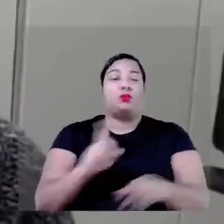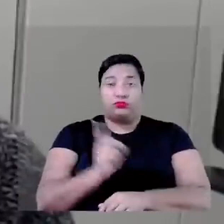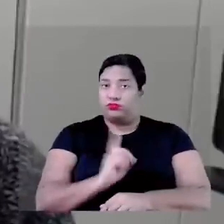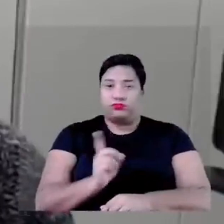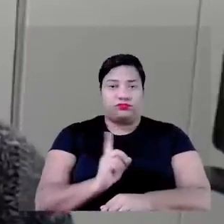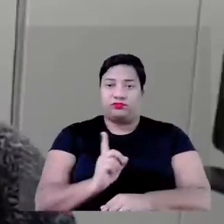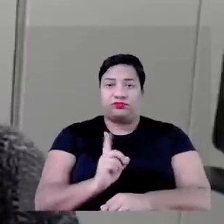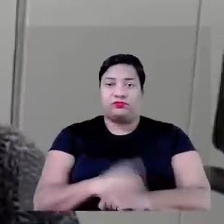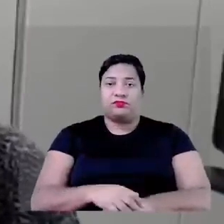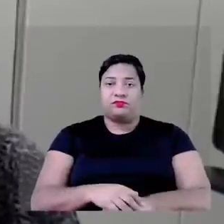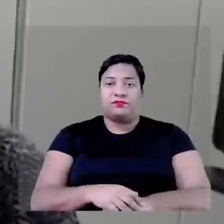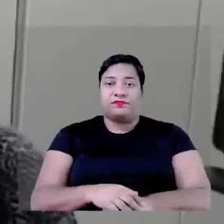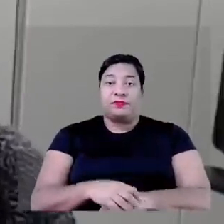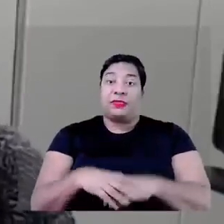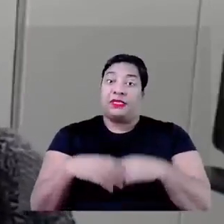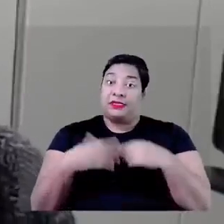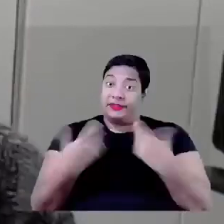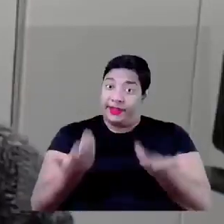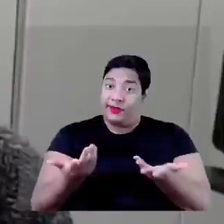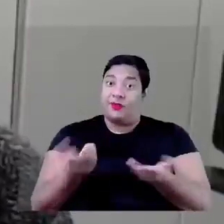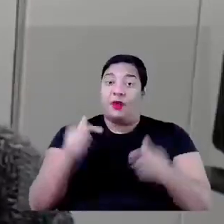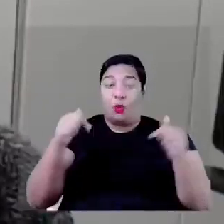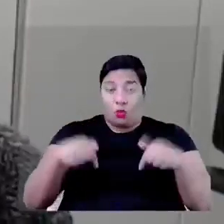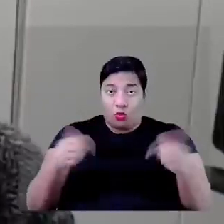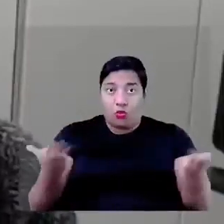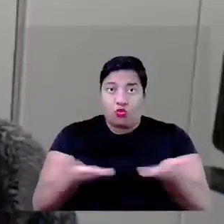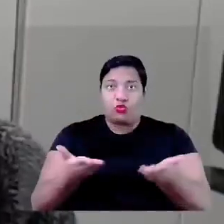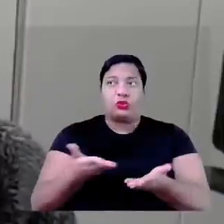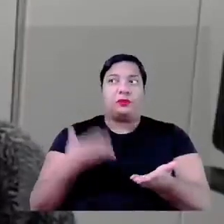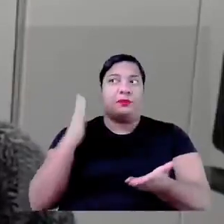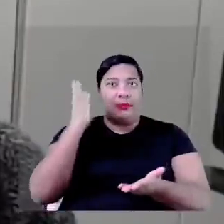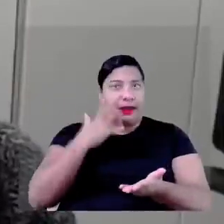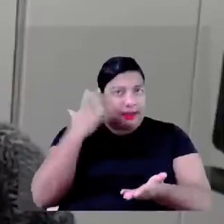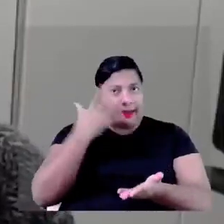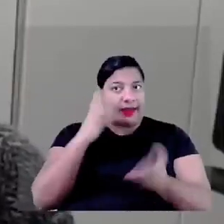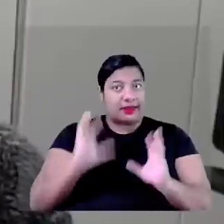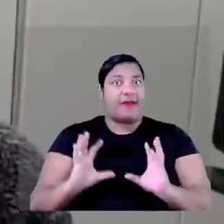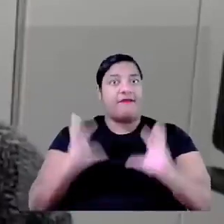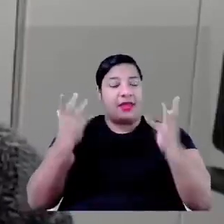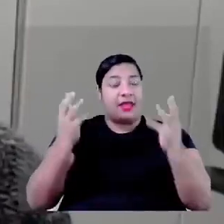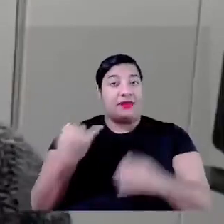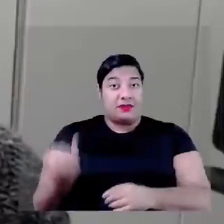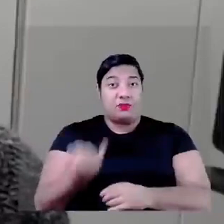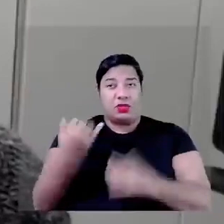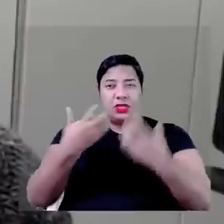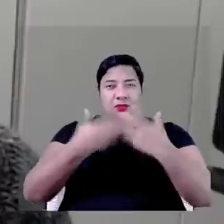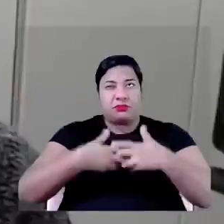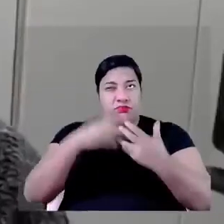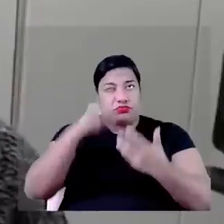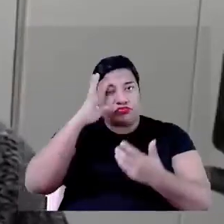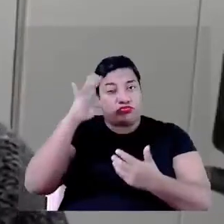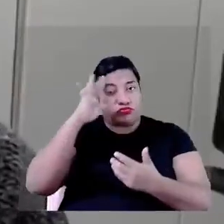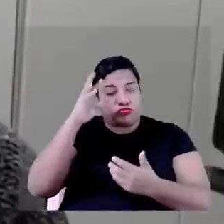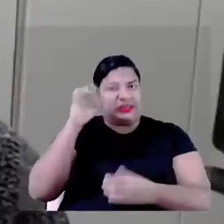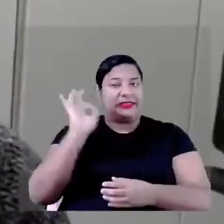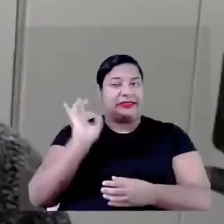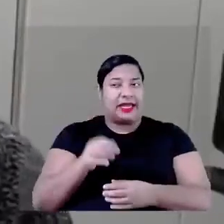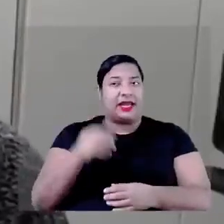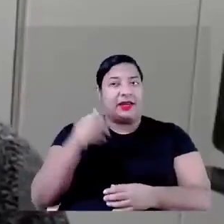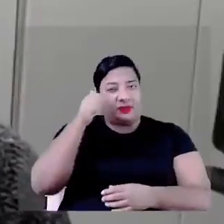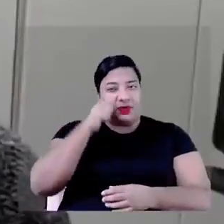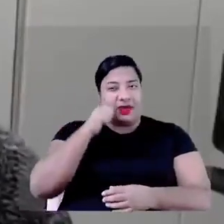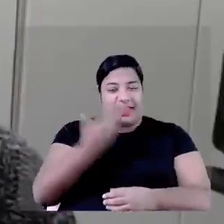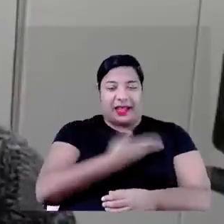acho que eventos como esse aqui hoje nos fazem refletir, e eu tenho certeza que a nossa colega Laura Seneviva, que é